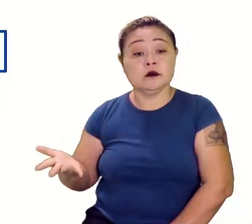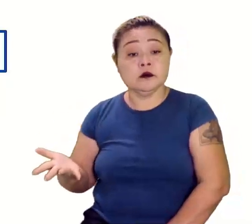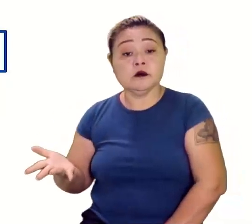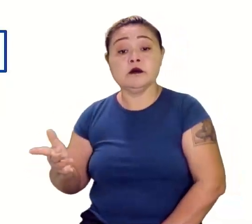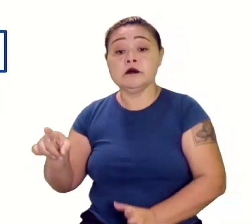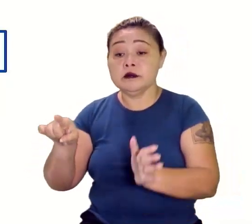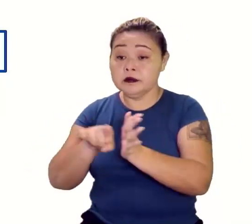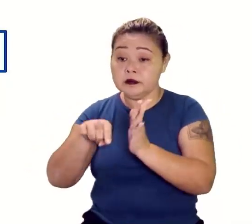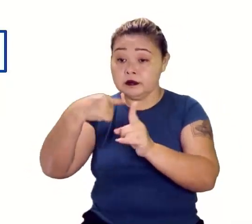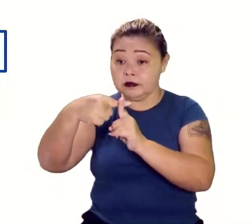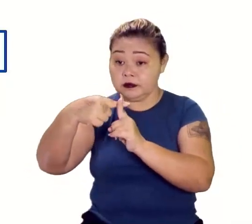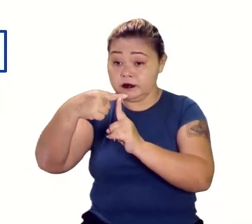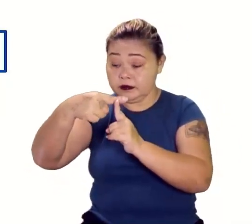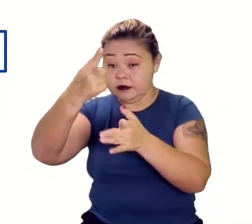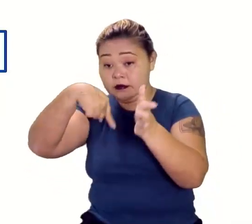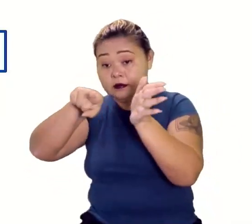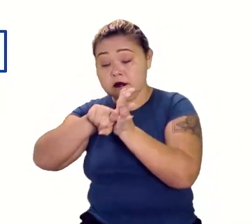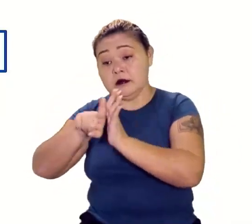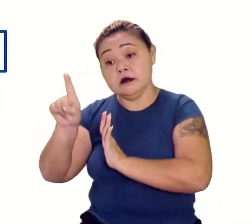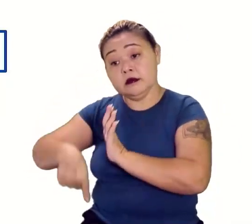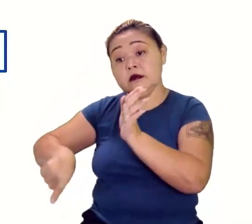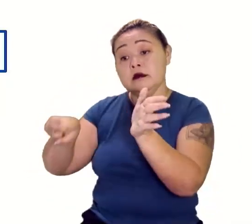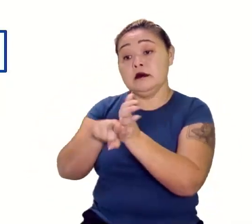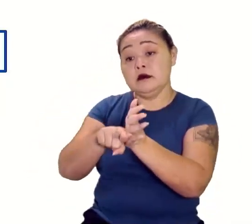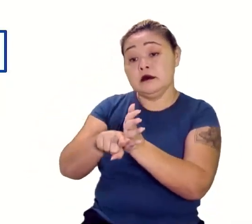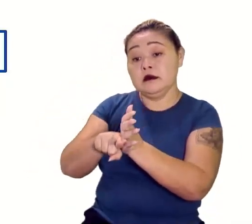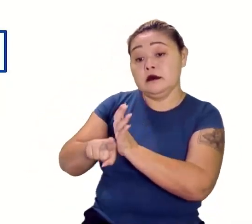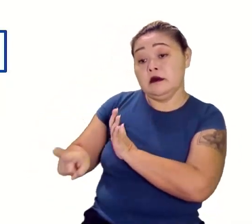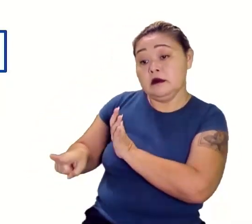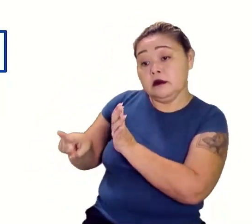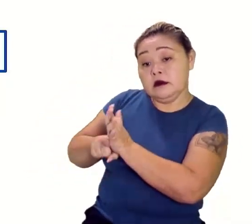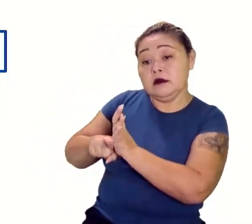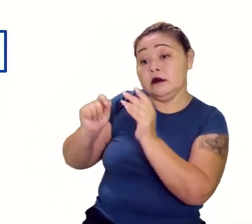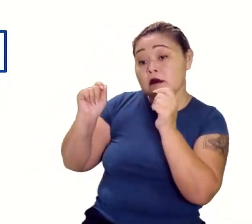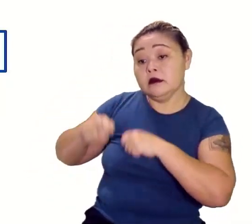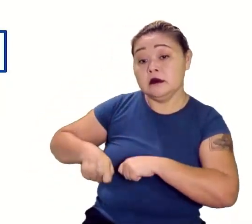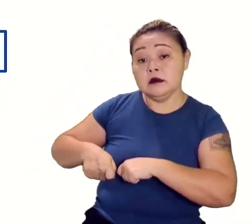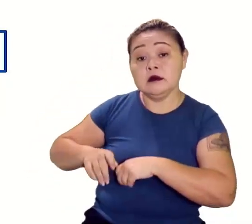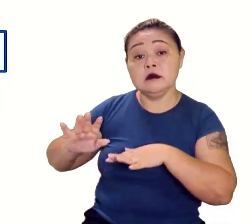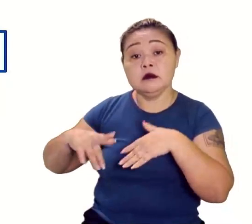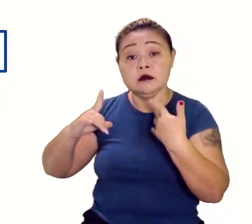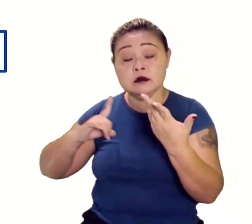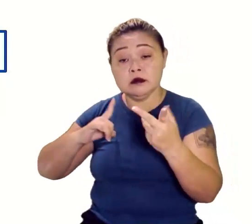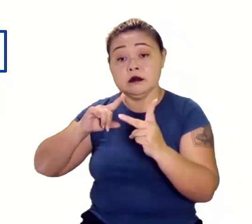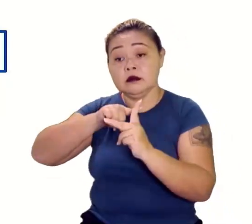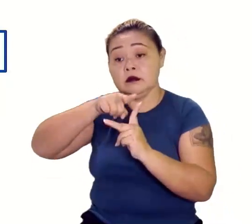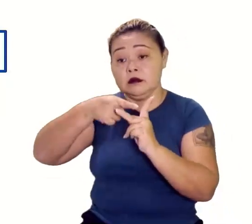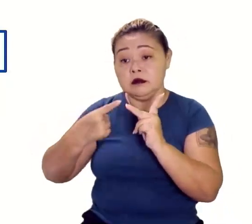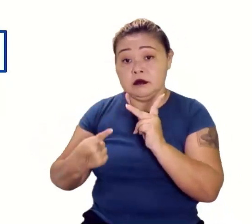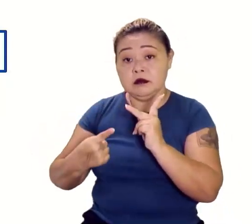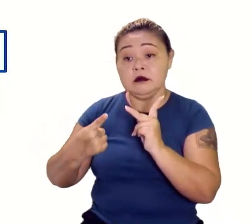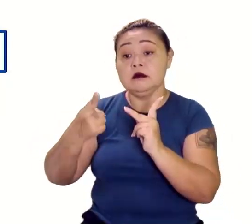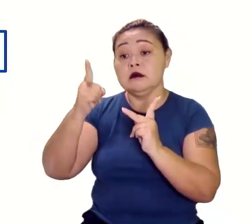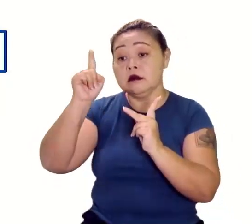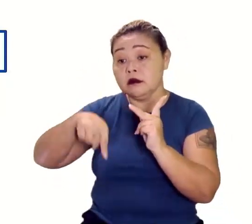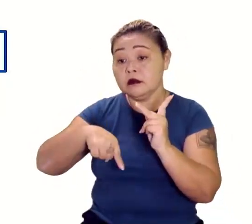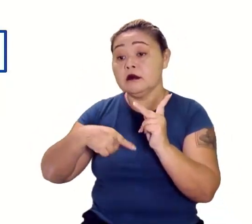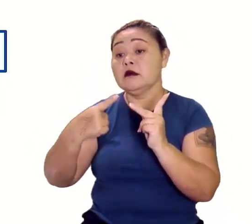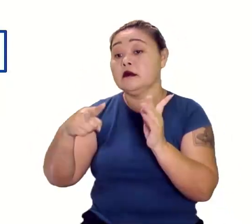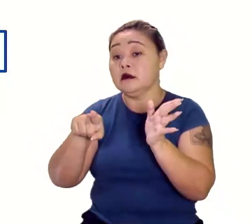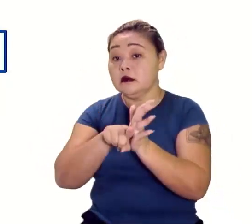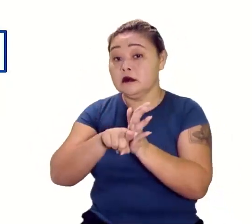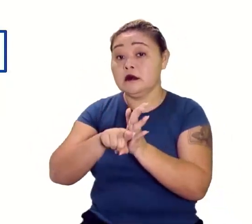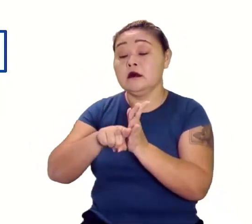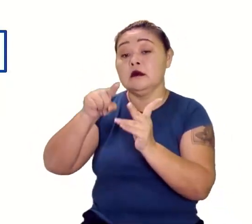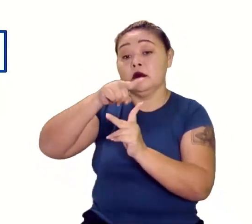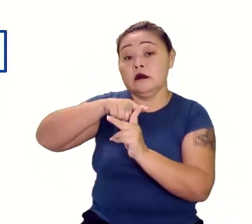com menos, mais. E mais com menos, menos. Então, é possível. Então, existe raiz negativa? Existe. Existe.